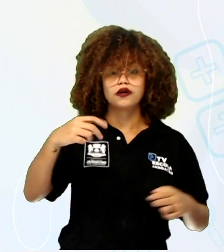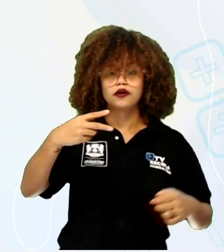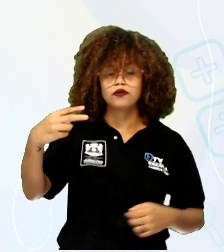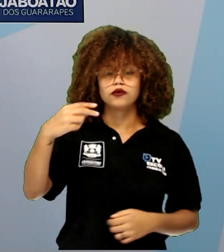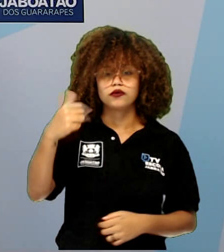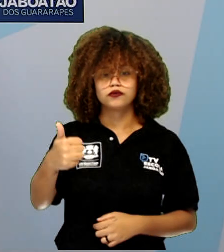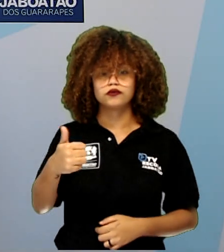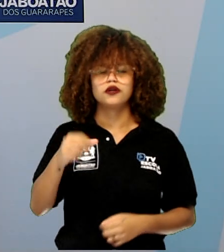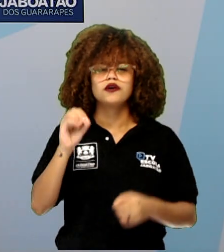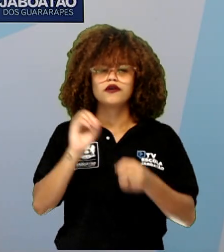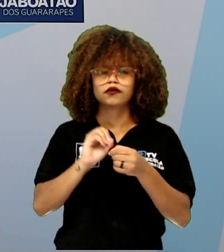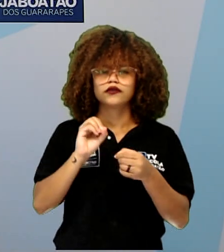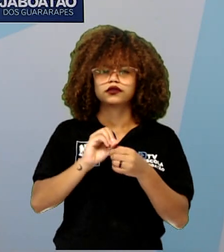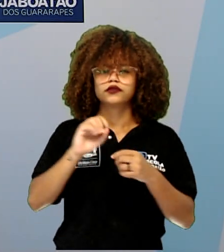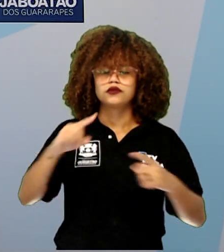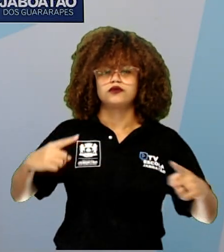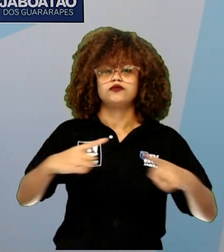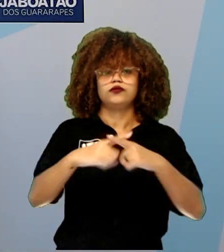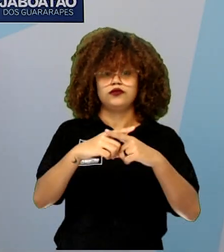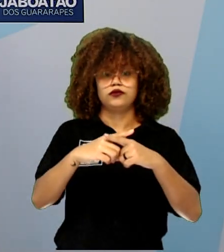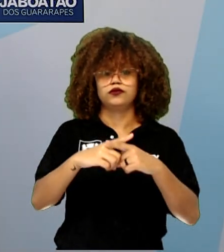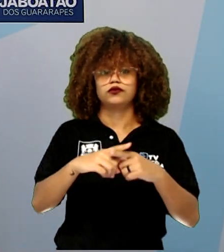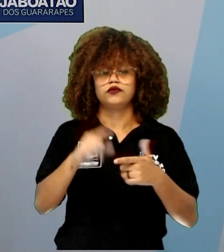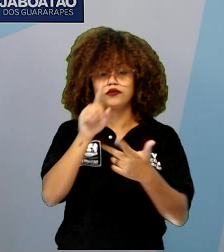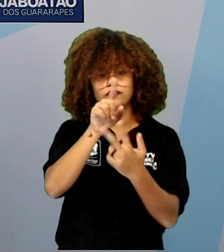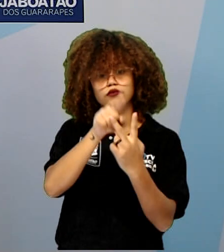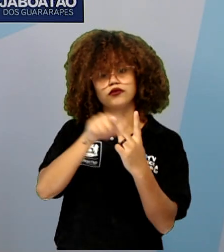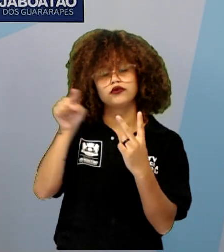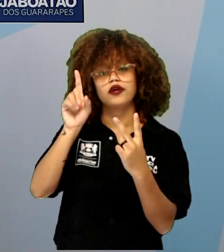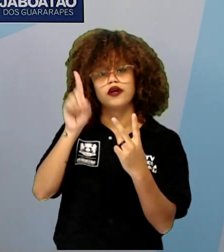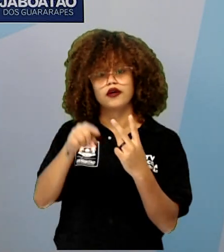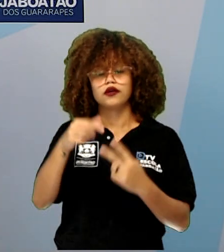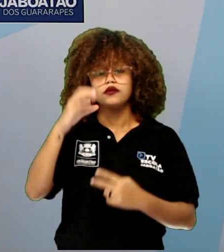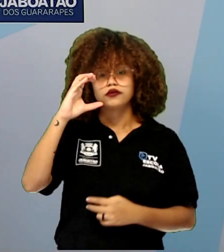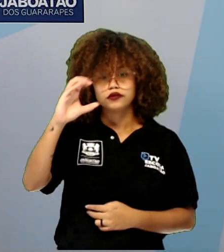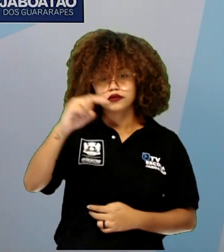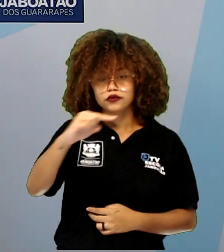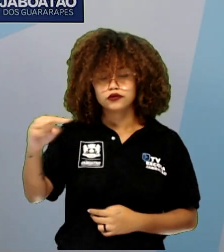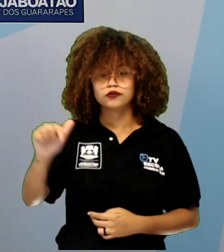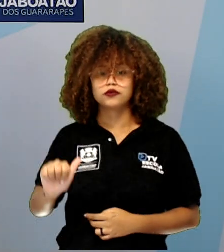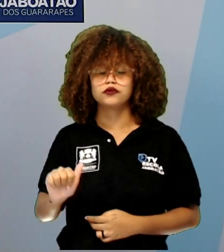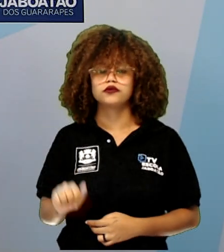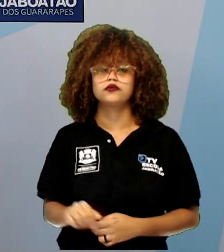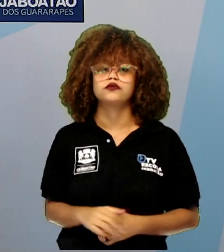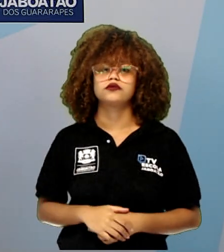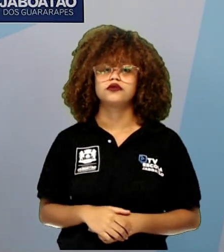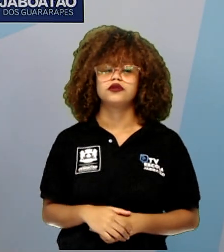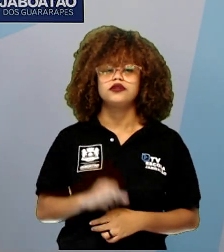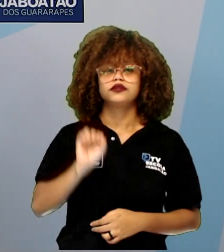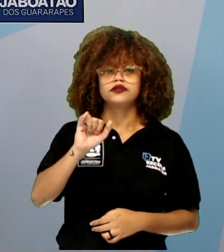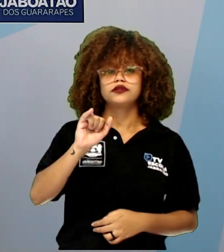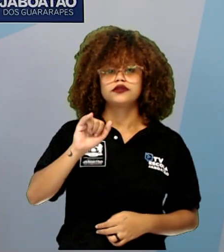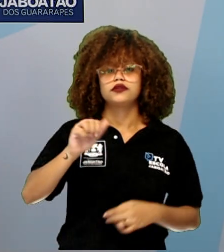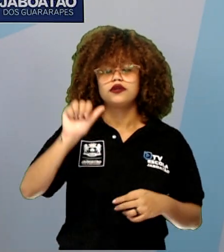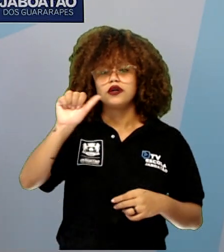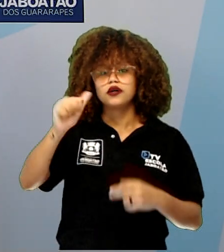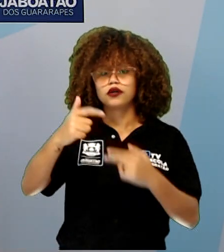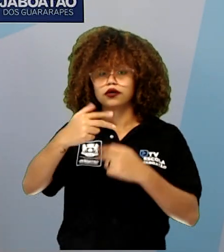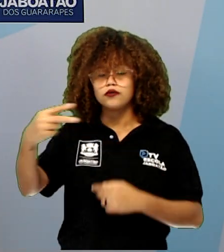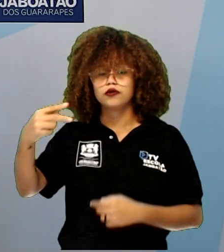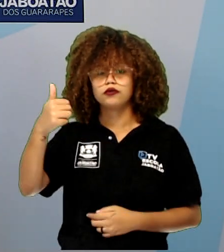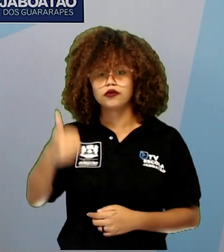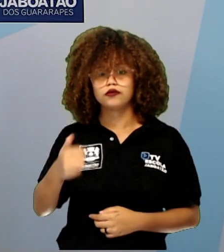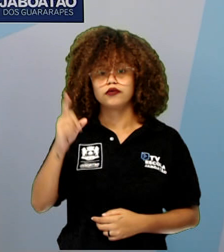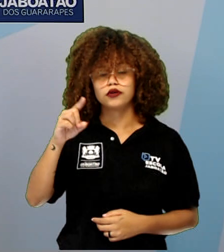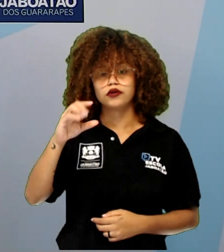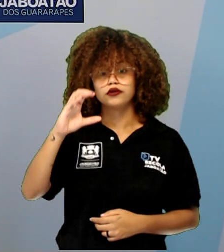Quando eu fizer o produto das raízes vai ser cê sobre a o a sendo um fica igual a você e quem é você aqui